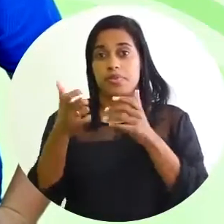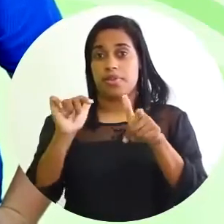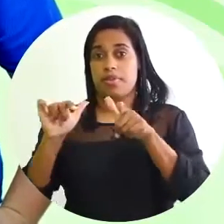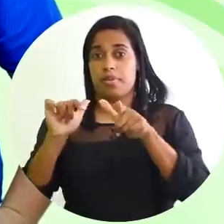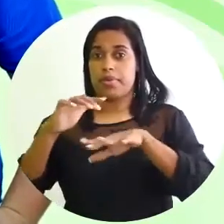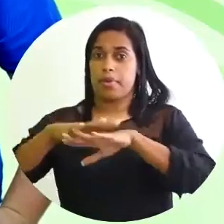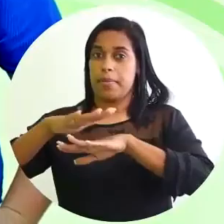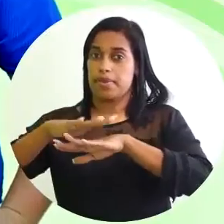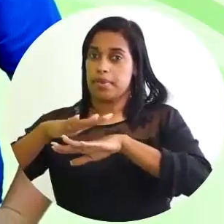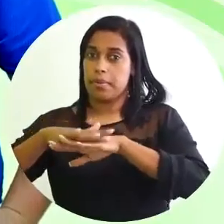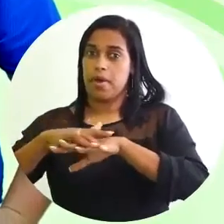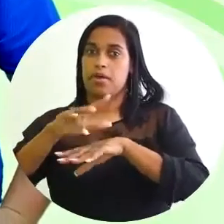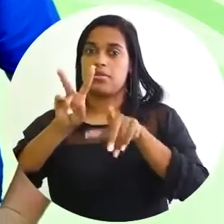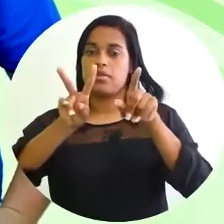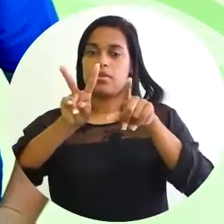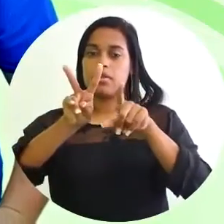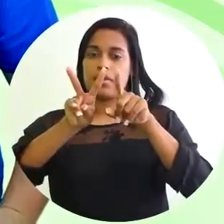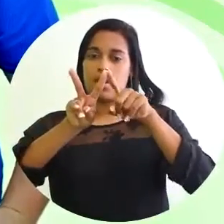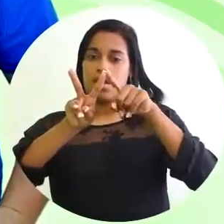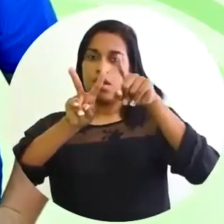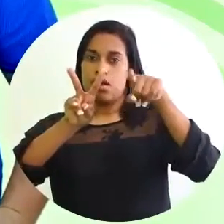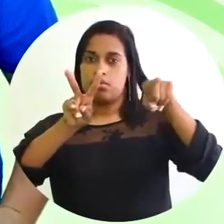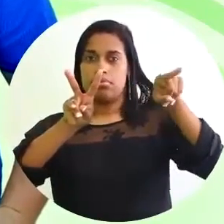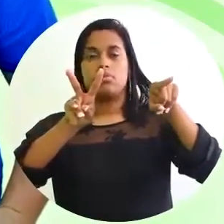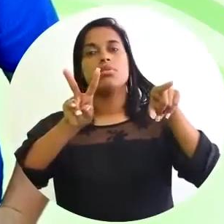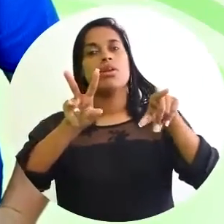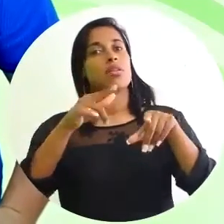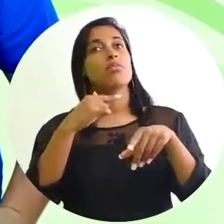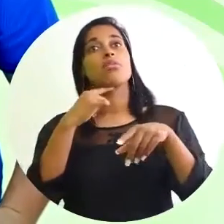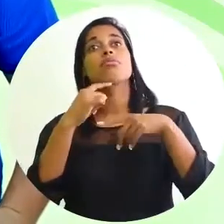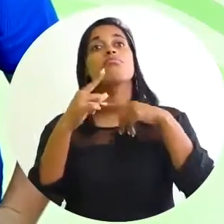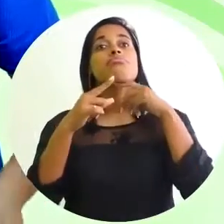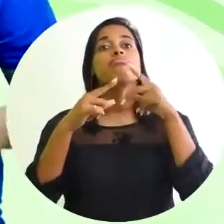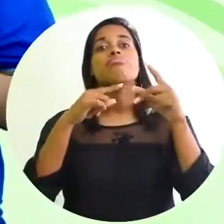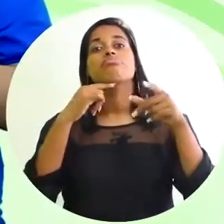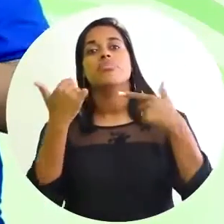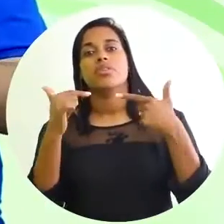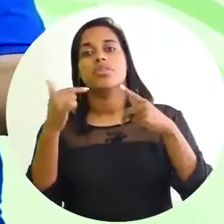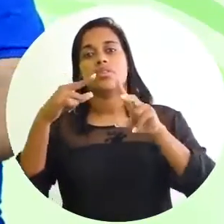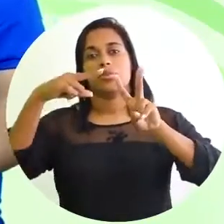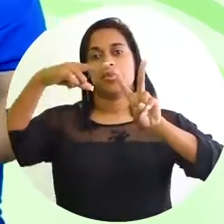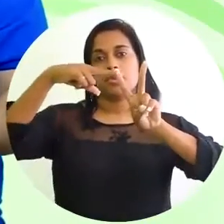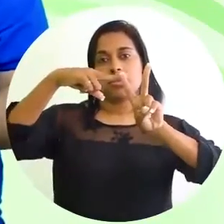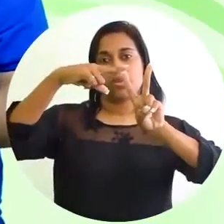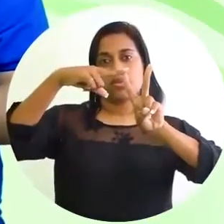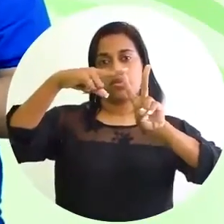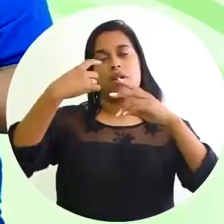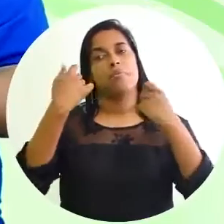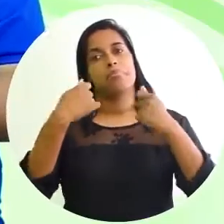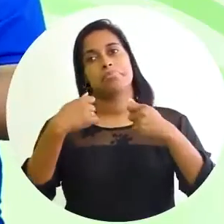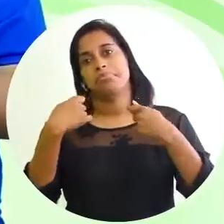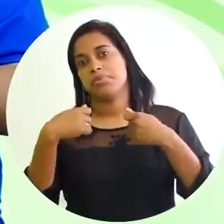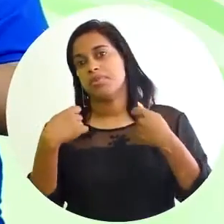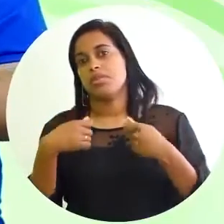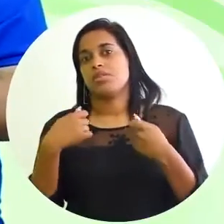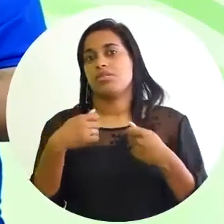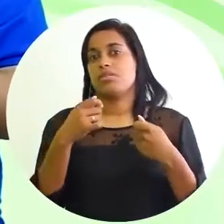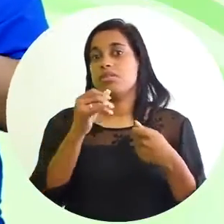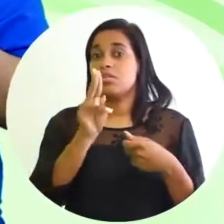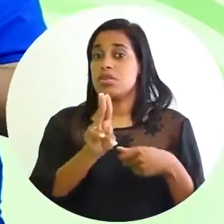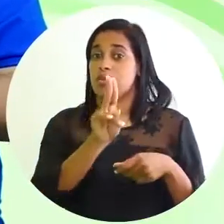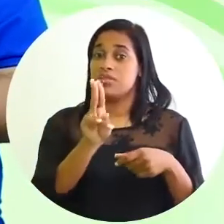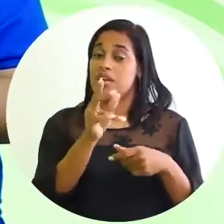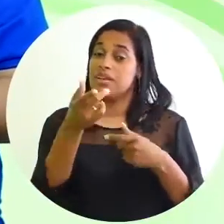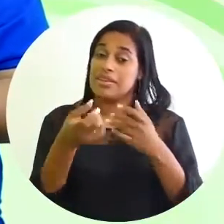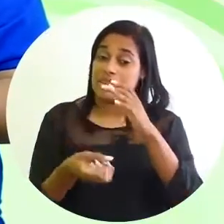trabalhar matemática, raiz quadrada, talvez ele não consiga trabalhar a gamificação, ou utilize os elementos errados. Então, tudo vai depender